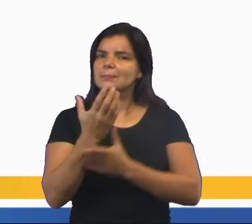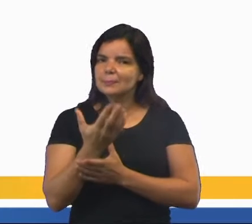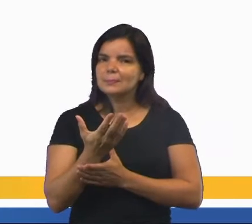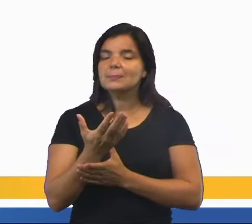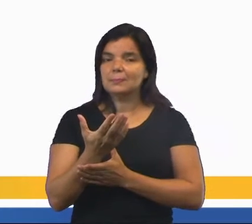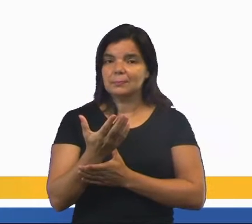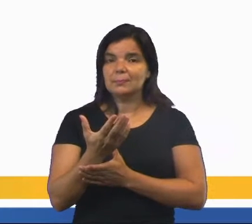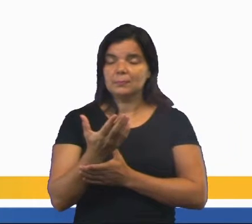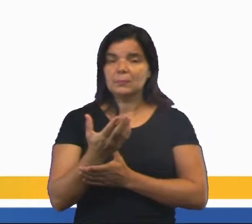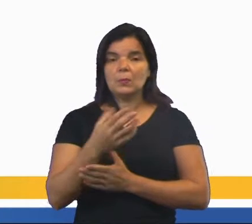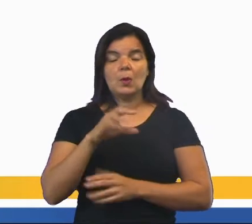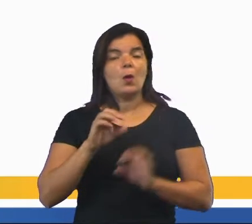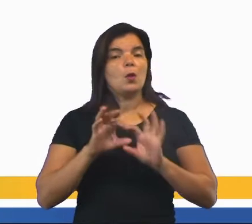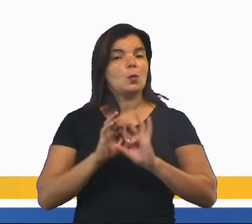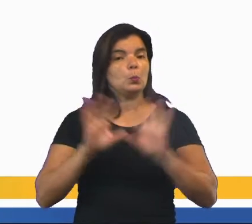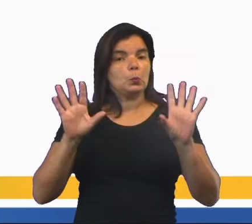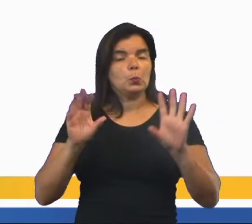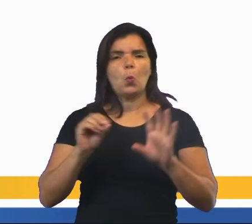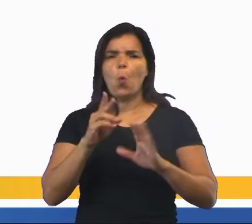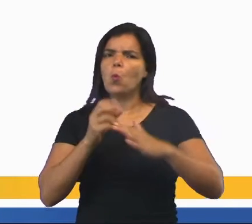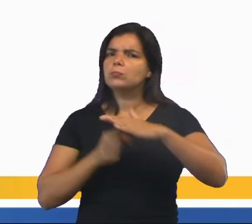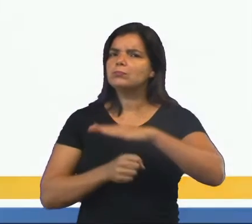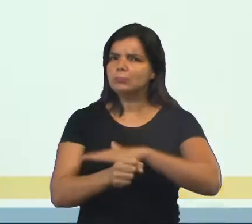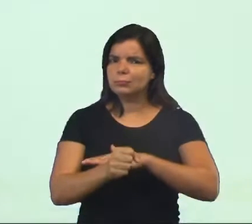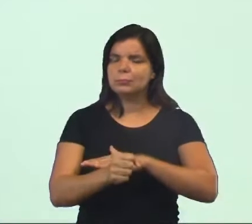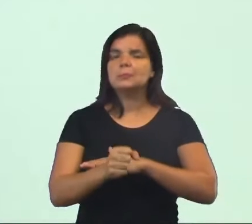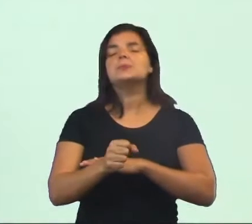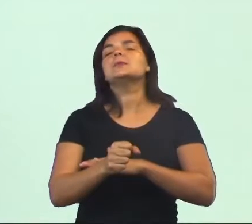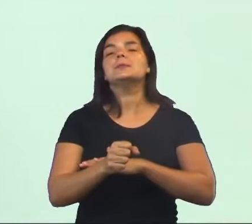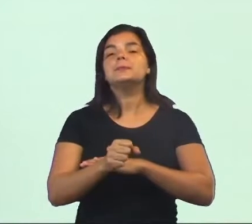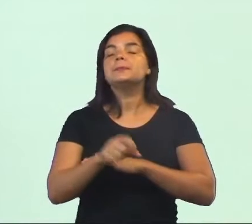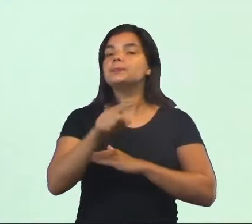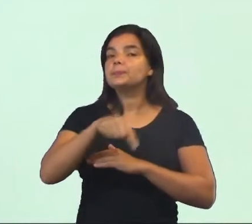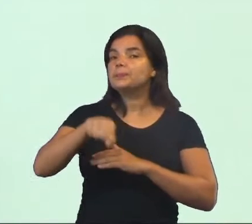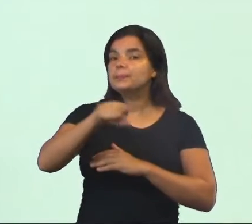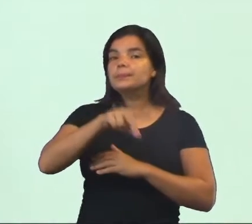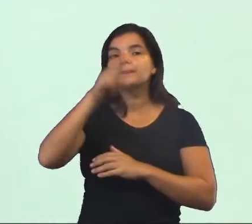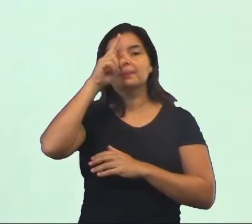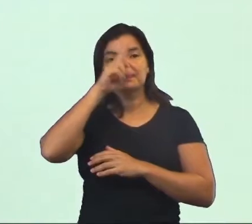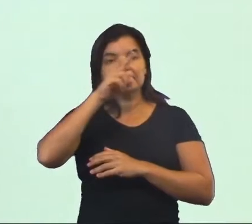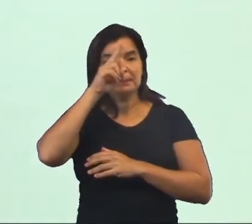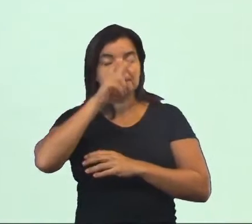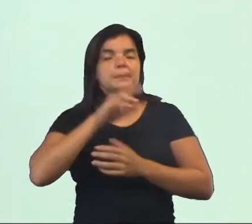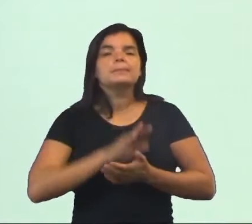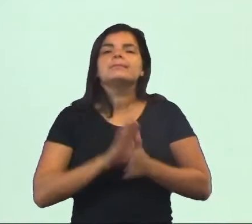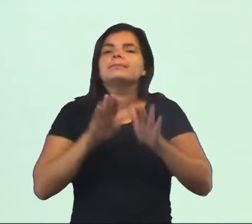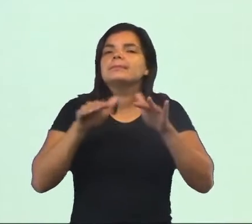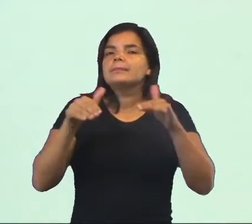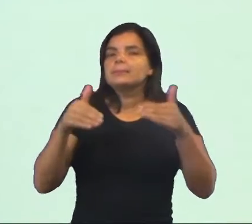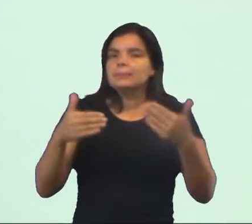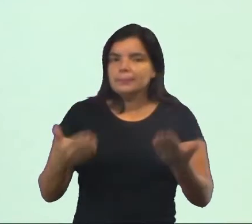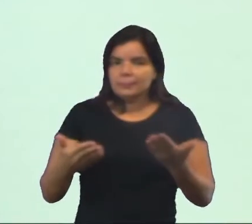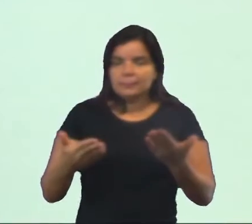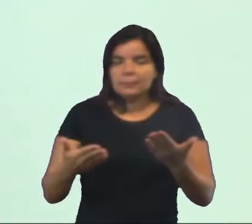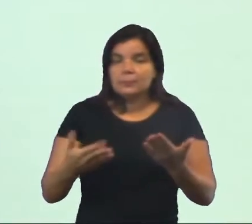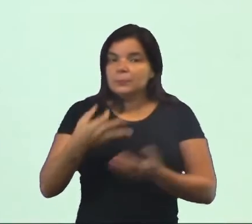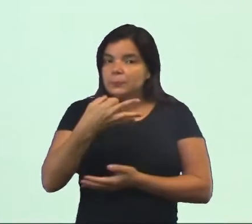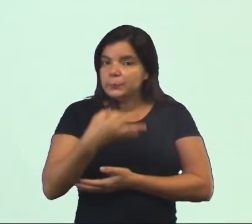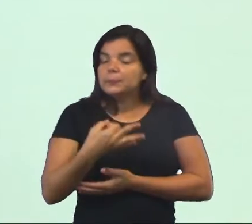forma espontânea ou forçada. É isso que eu quero lembrar com vocês. E quais seriam,